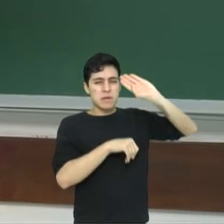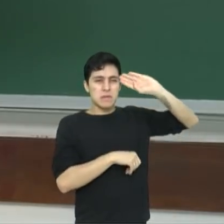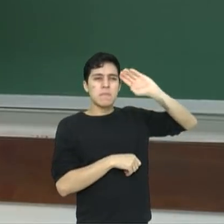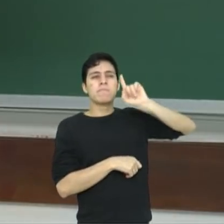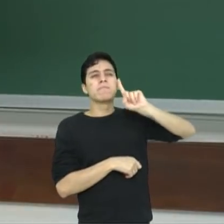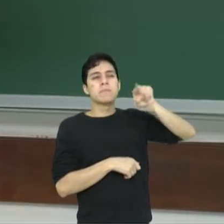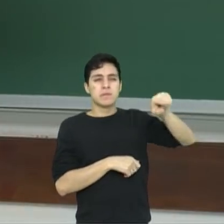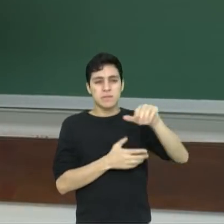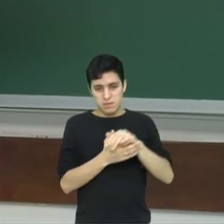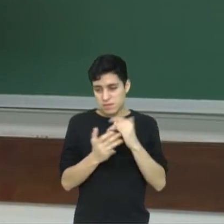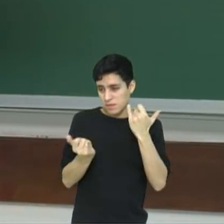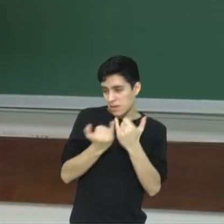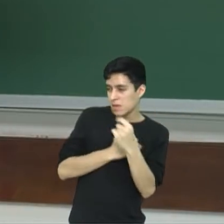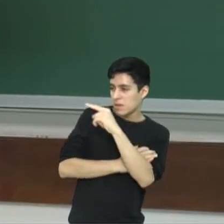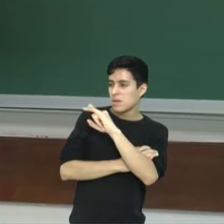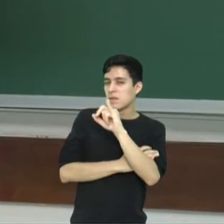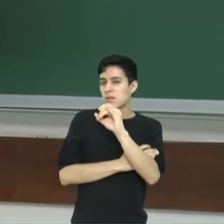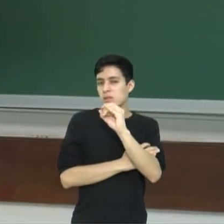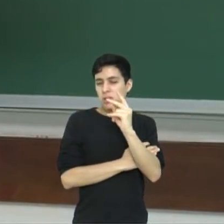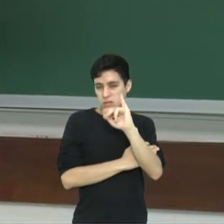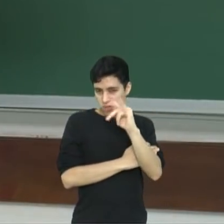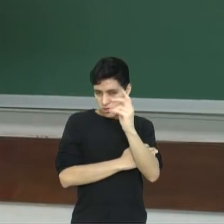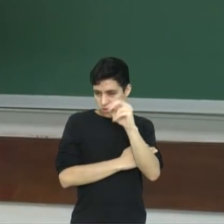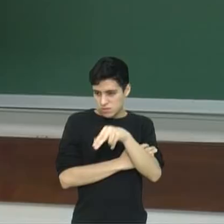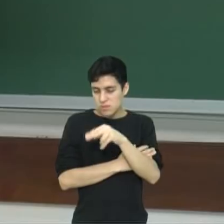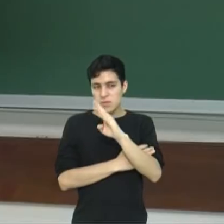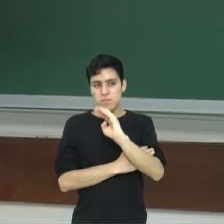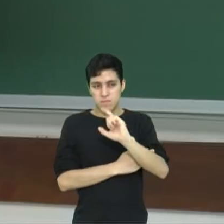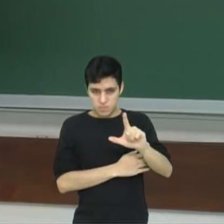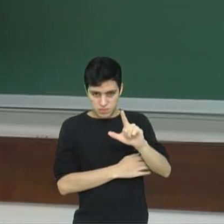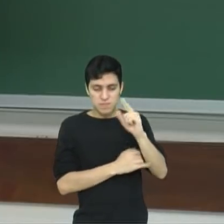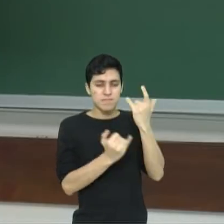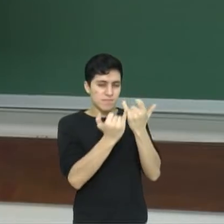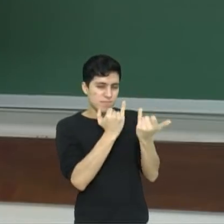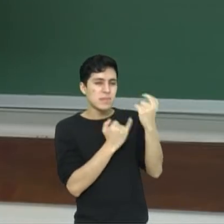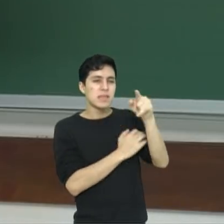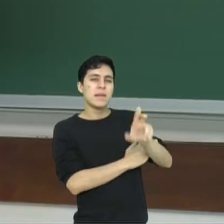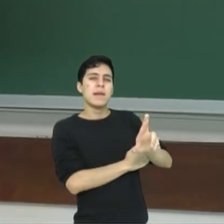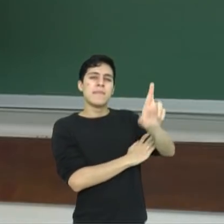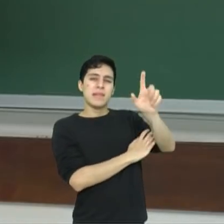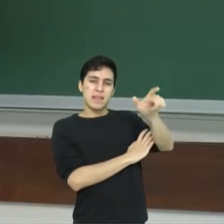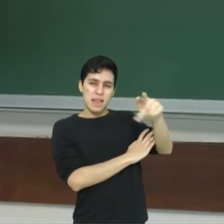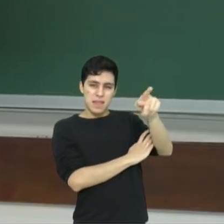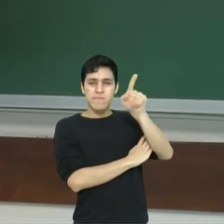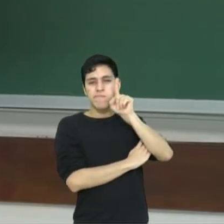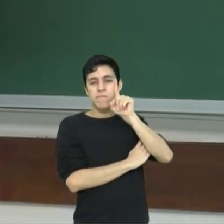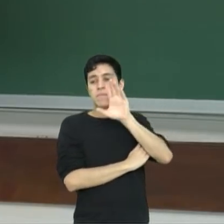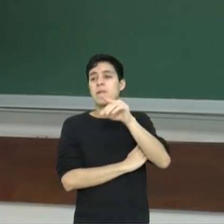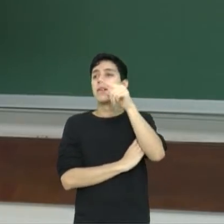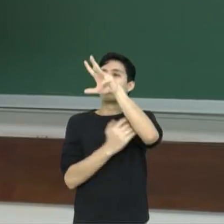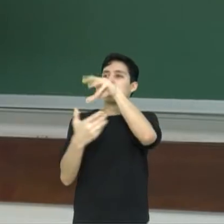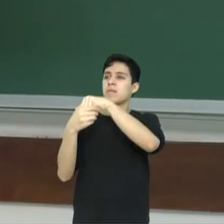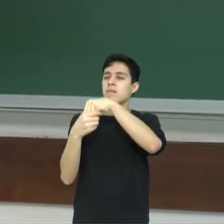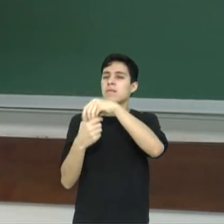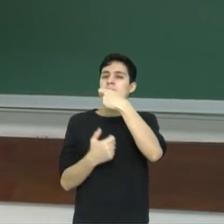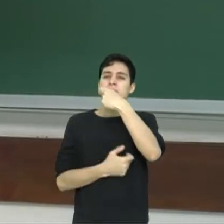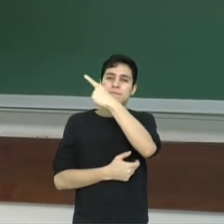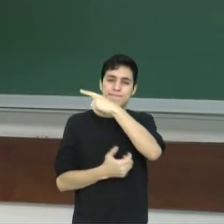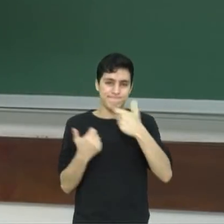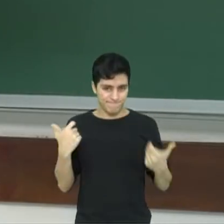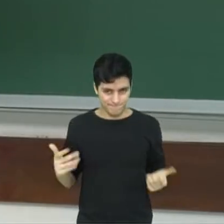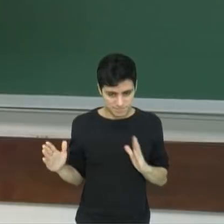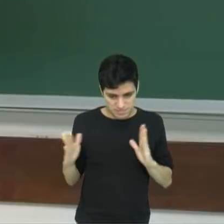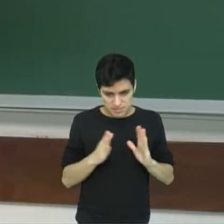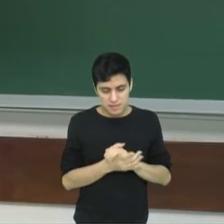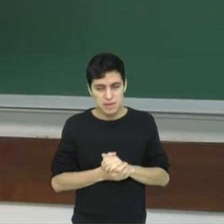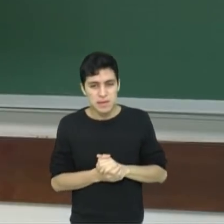mais ou menos semelhante ao que o John Bull está fazendo aqui. O John Bull é o tio Sam, só que no caso, inglês. Olha que interessante.